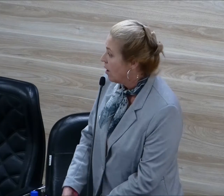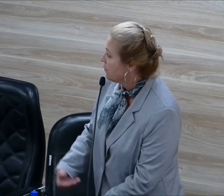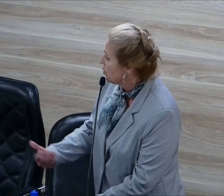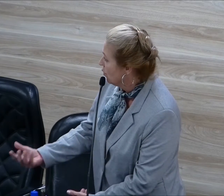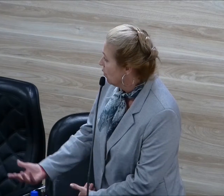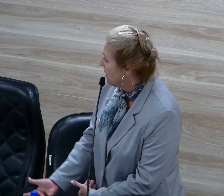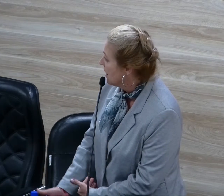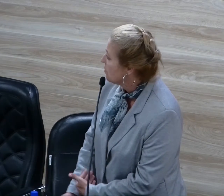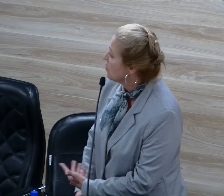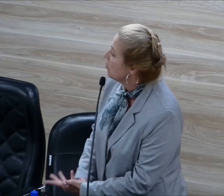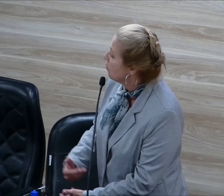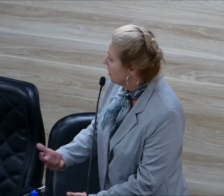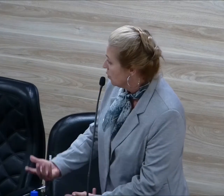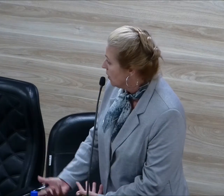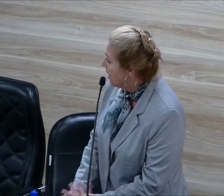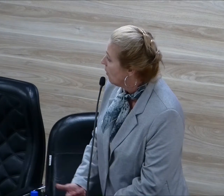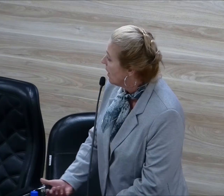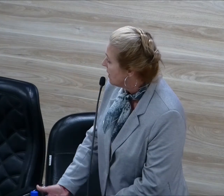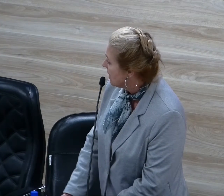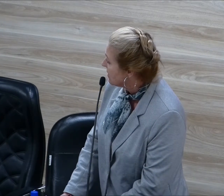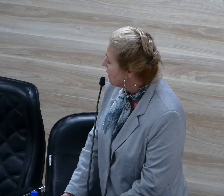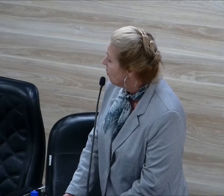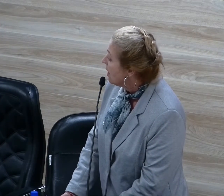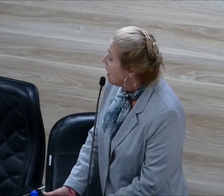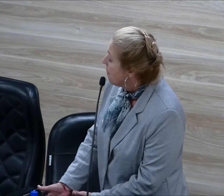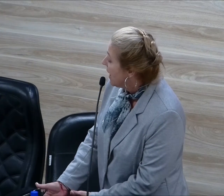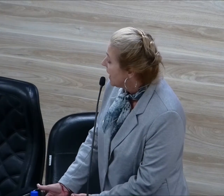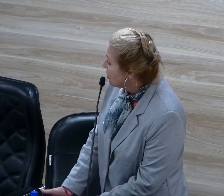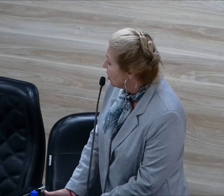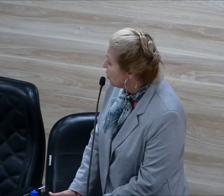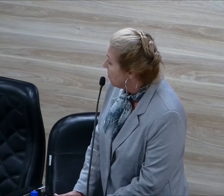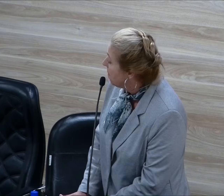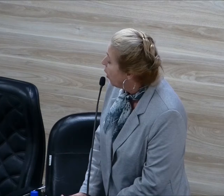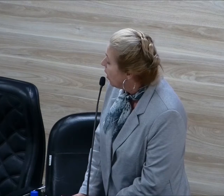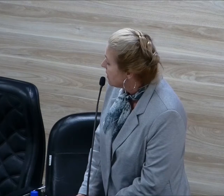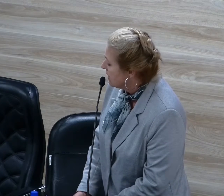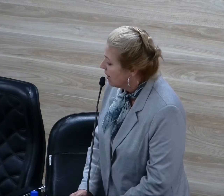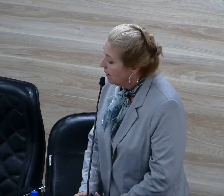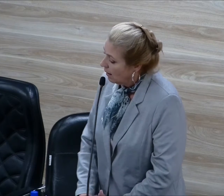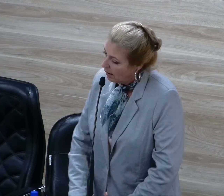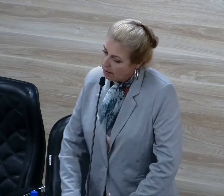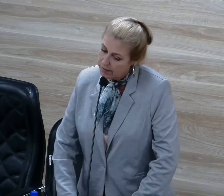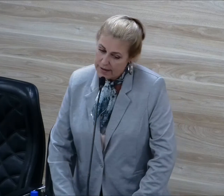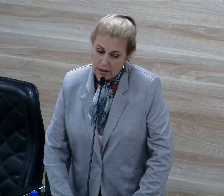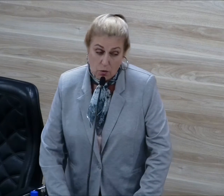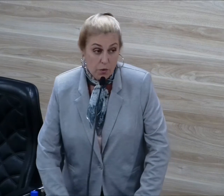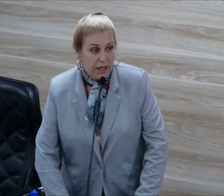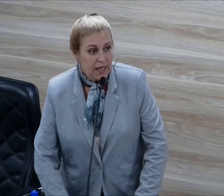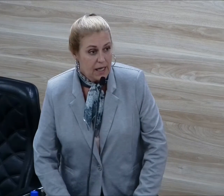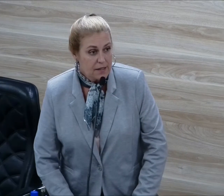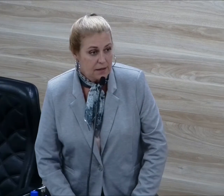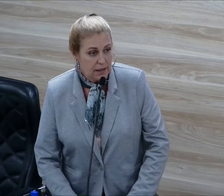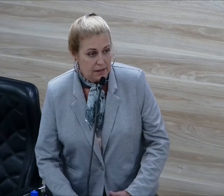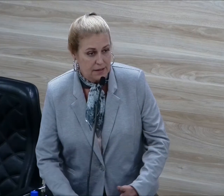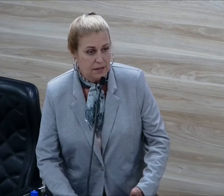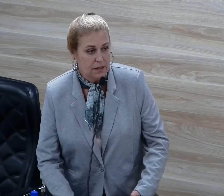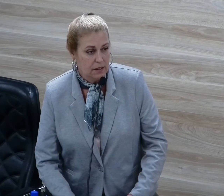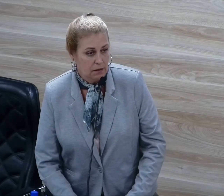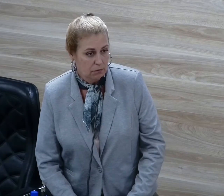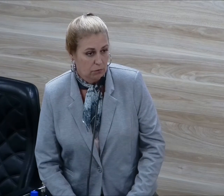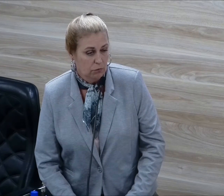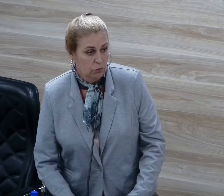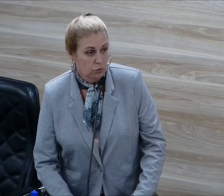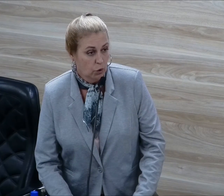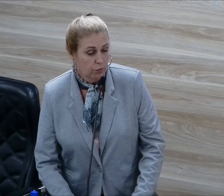desses novos condomínios com sua regularização, para que a gente possa fazer com que eles, antes